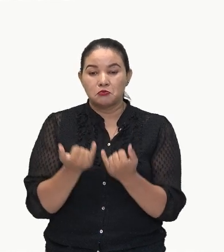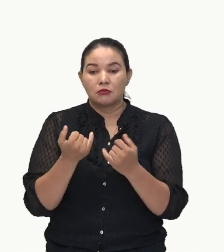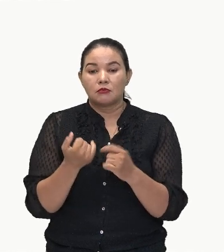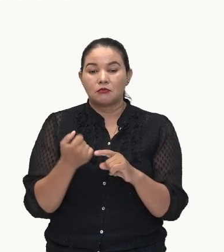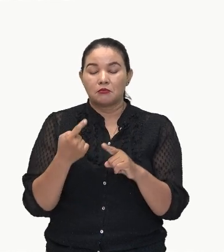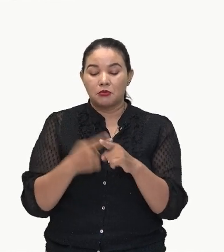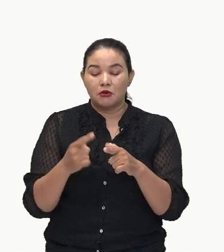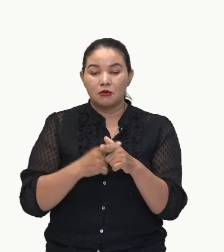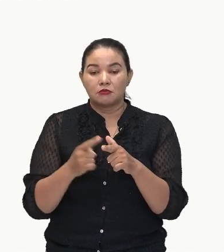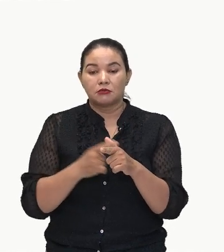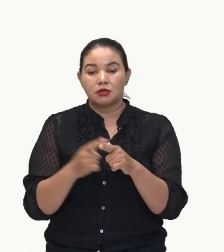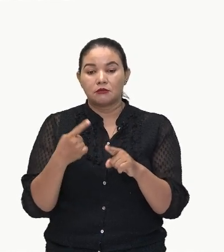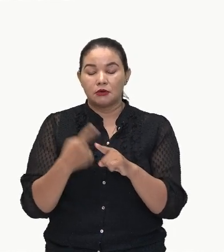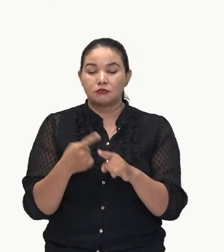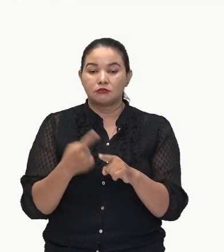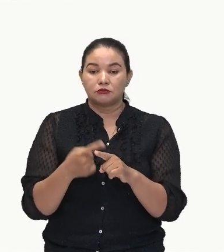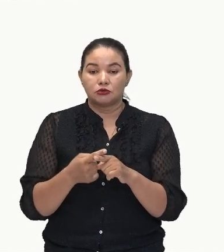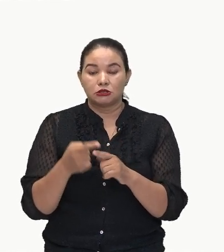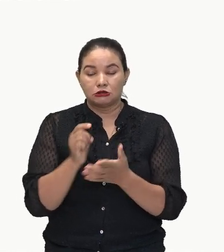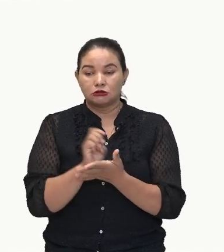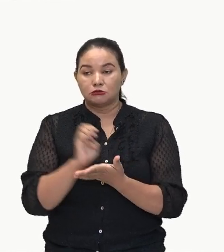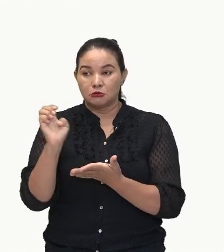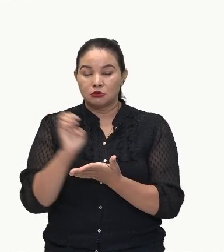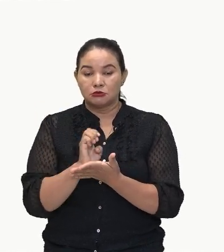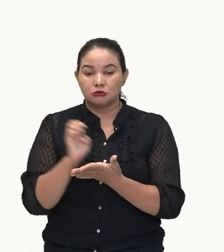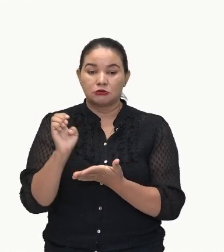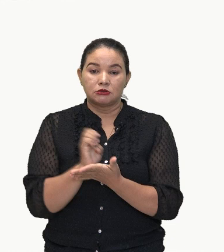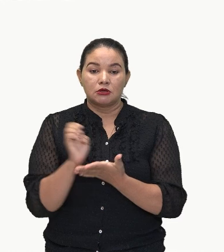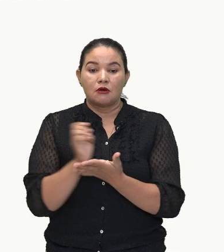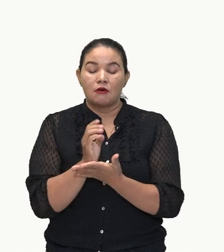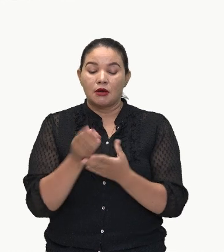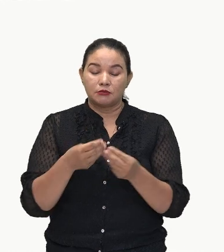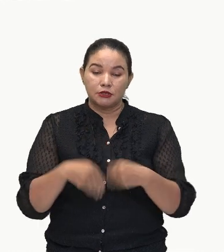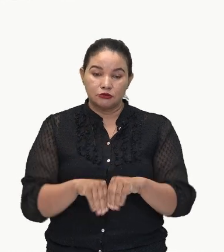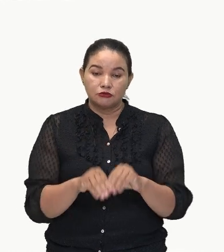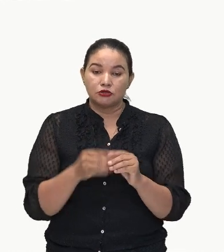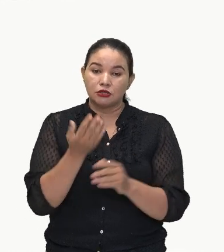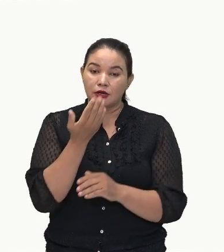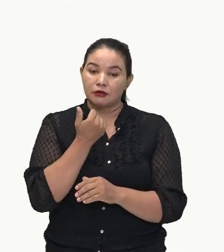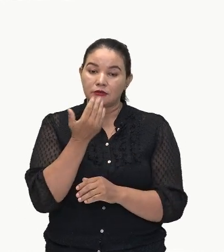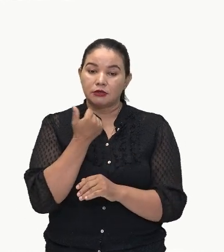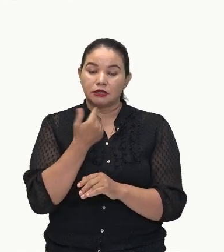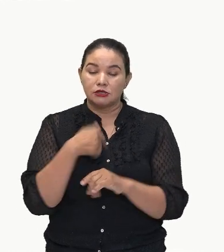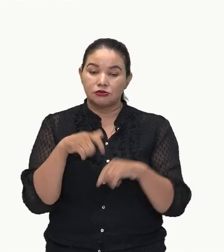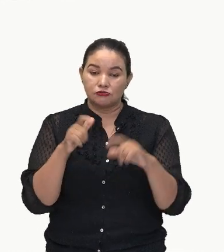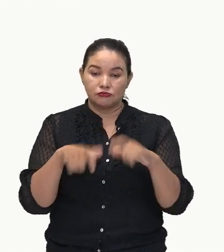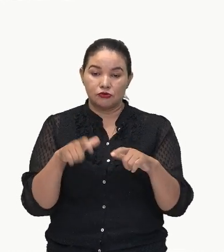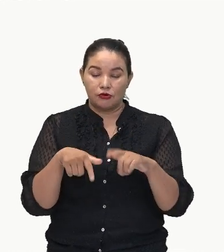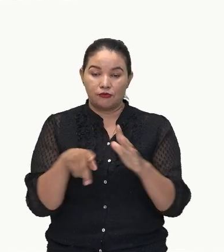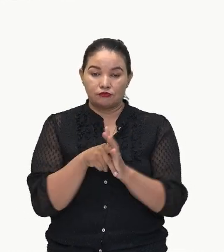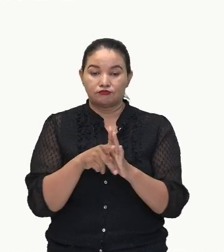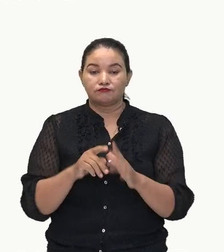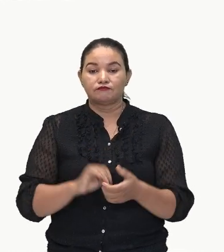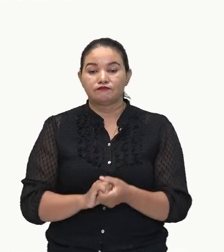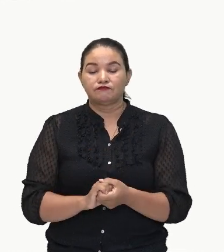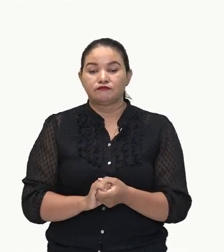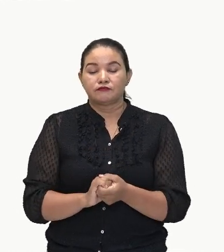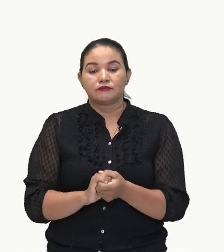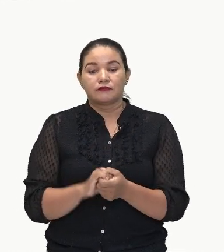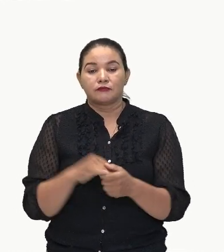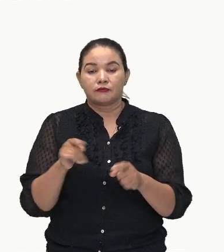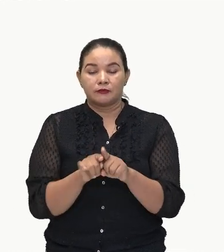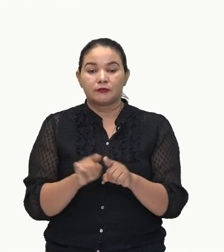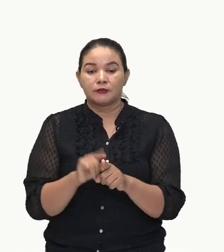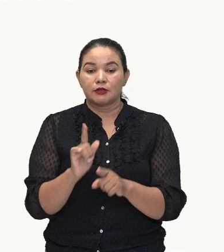pela monocultura de exportação e que prejudica a alimentação local. E fora aí o